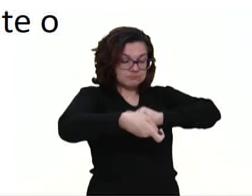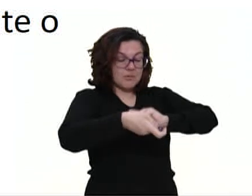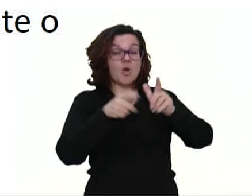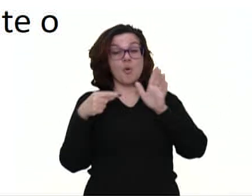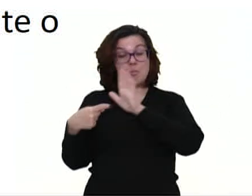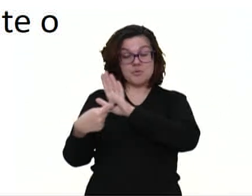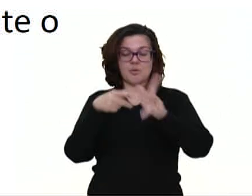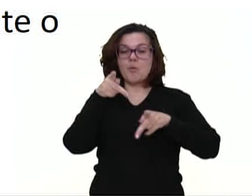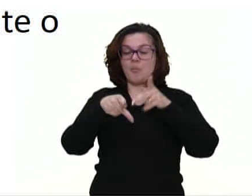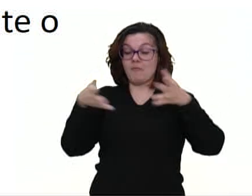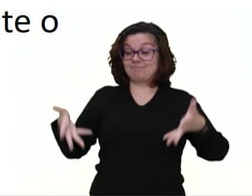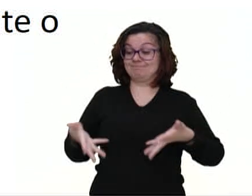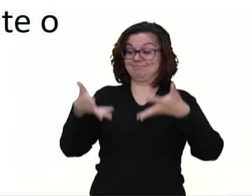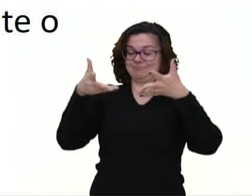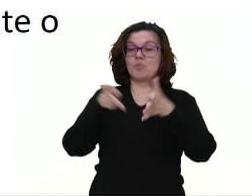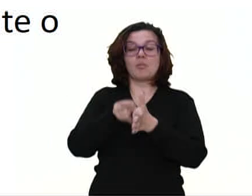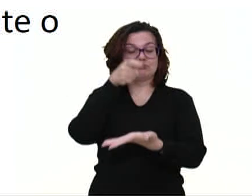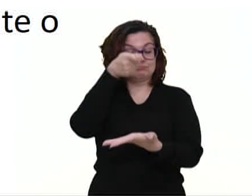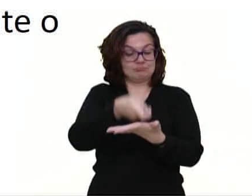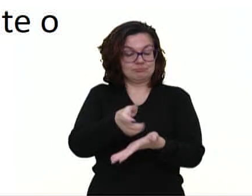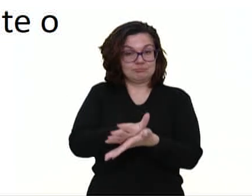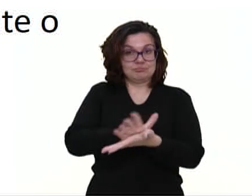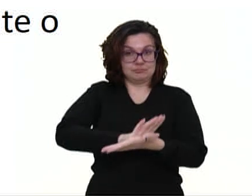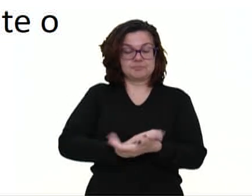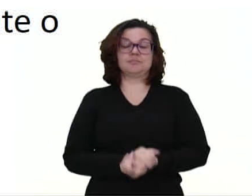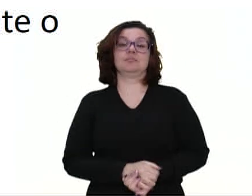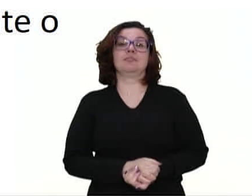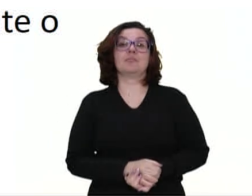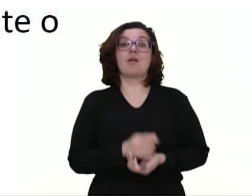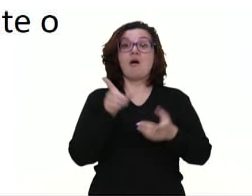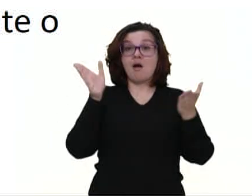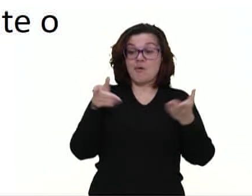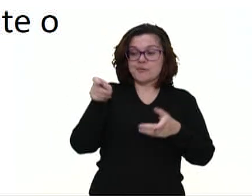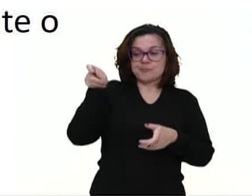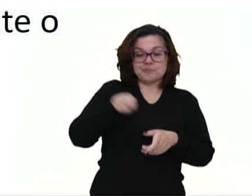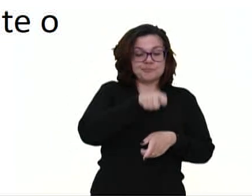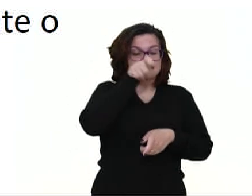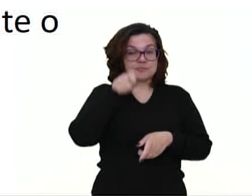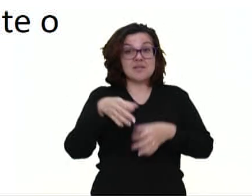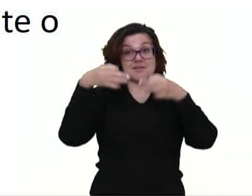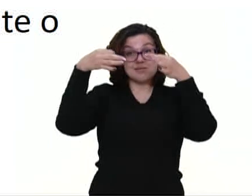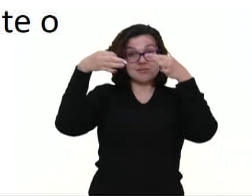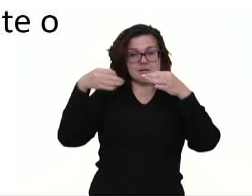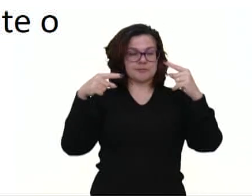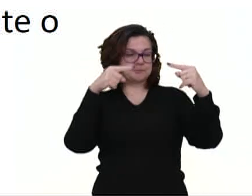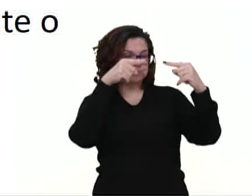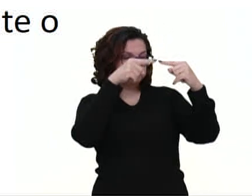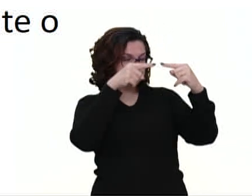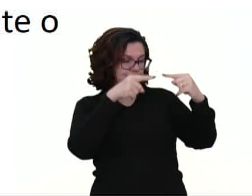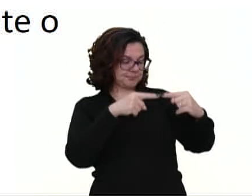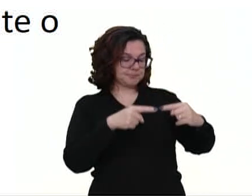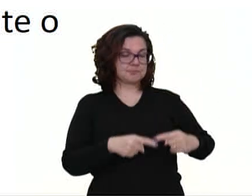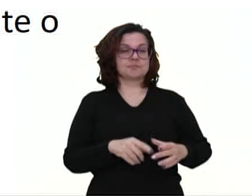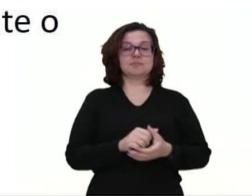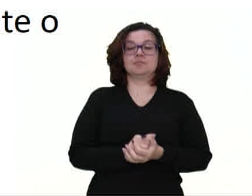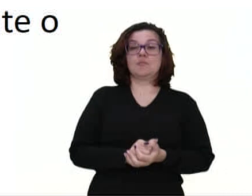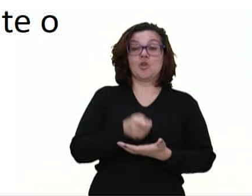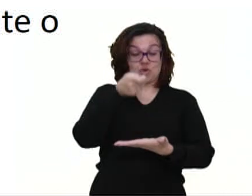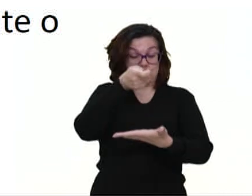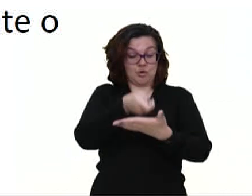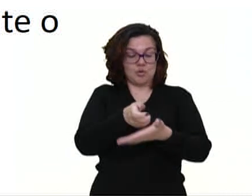propagandas favoráveis ao regime. Assinale a alternativa que associa corretamente o